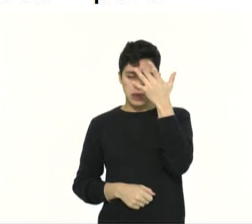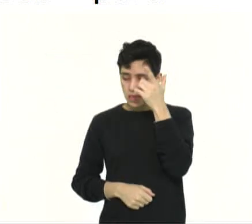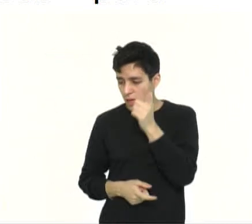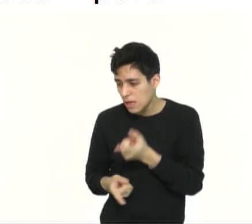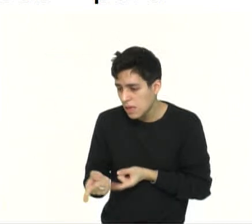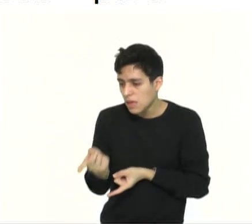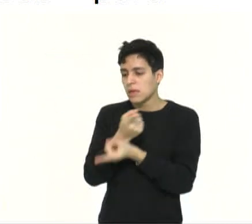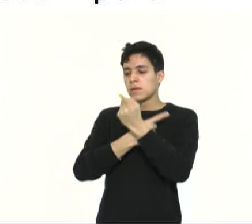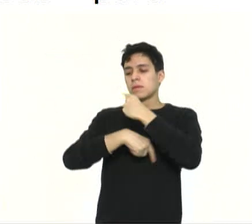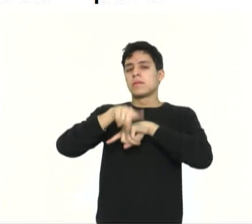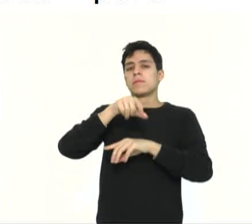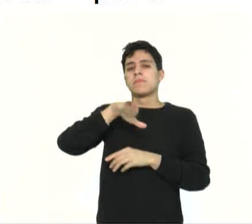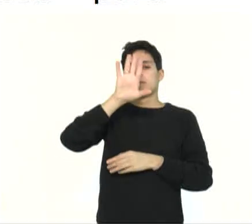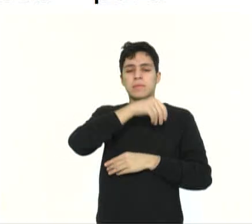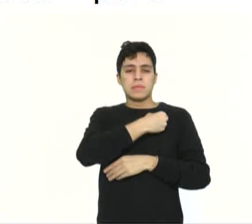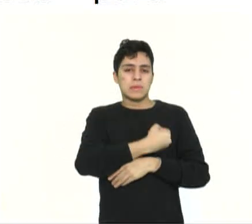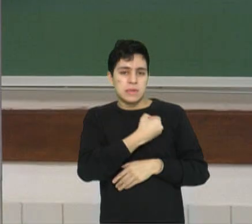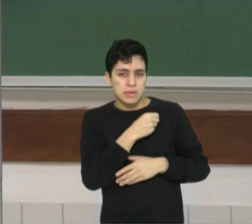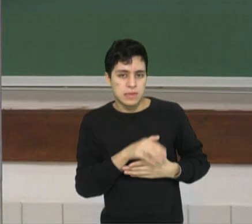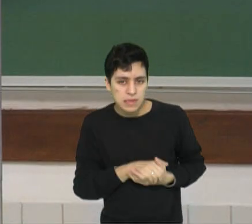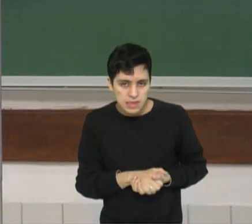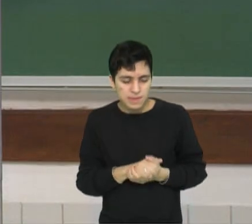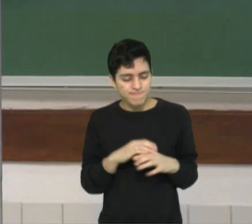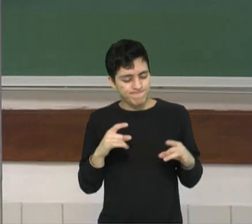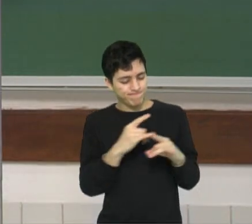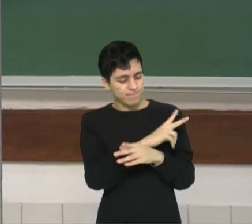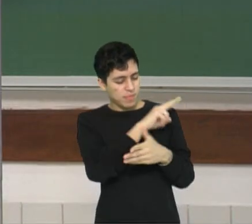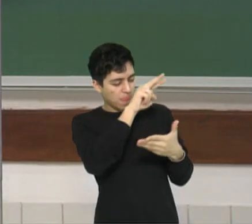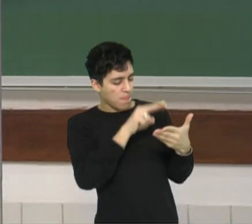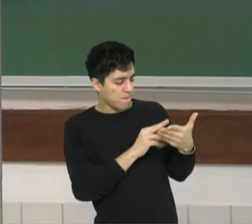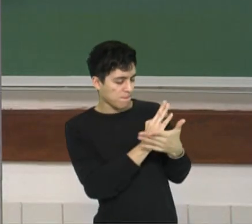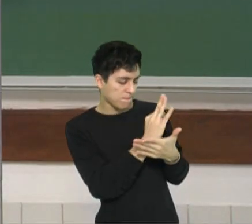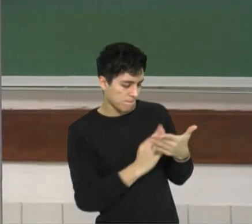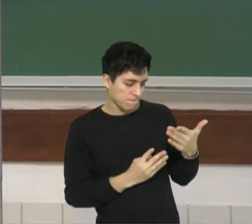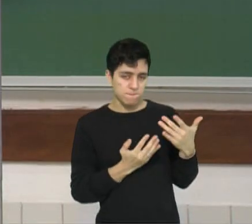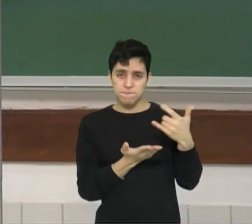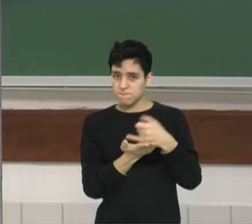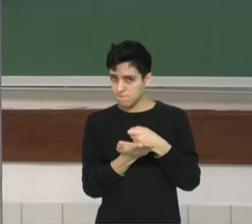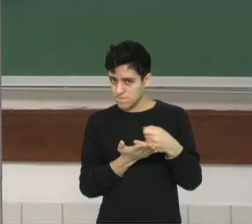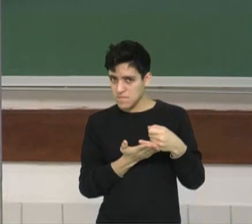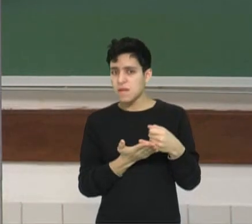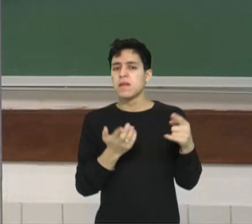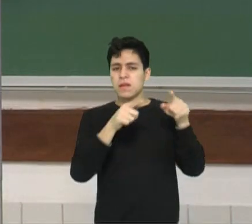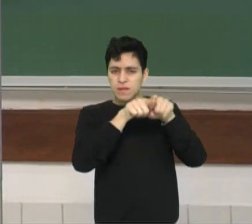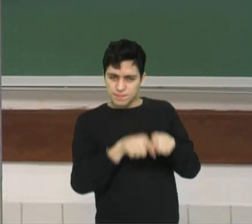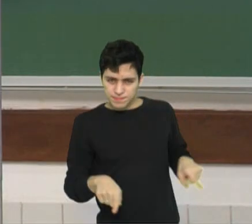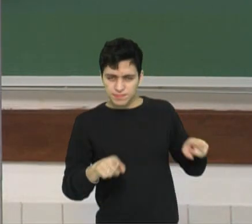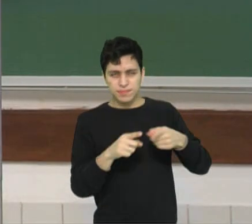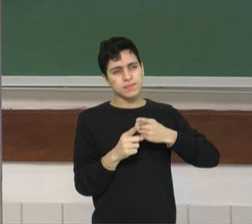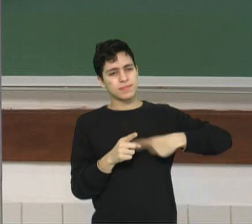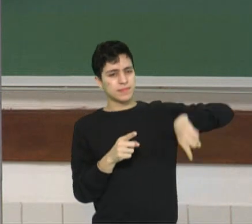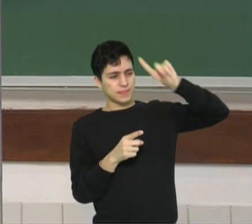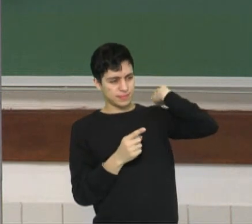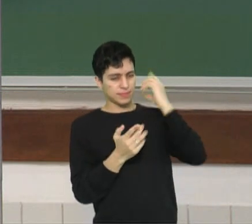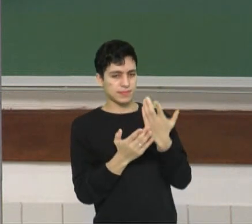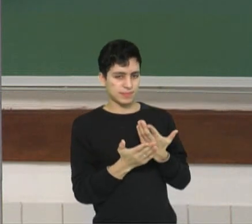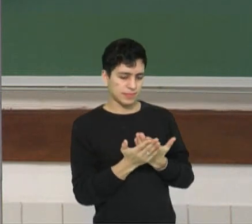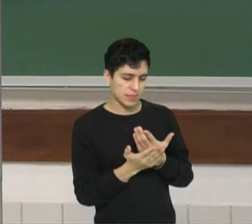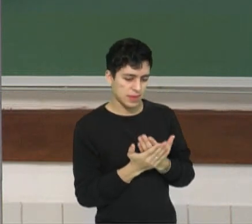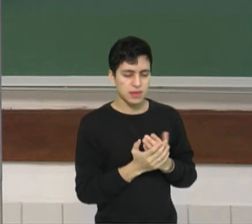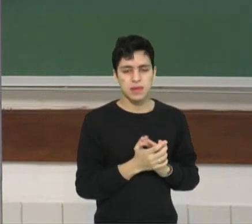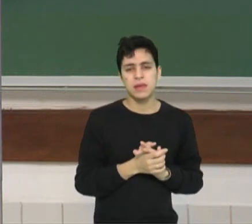Morrer antes dos 100 anos? Atualmente, vemos e até conhecemos pessoas com mais de 80 anos de